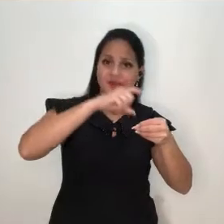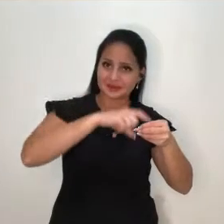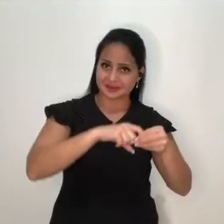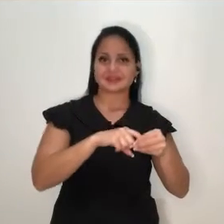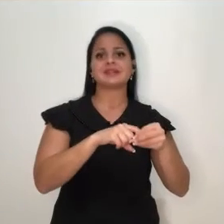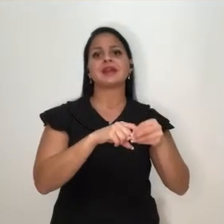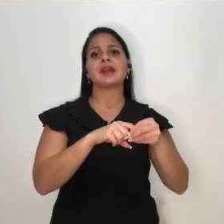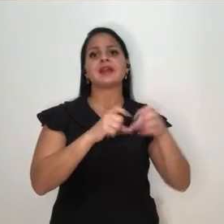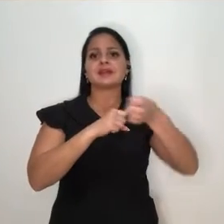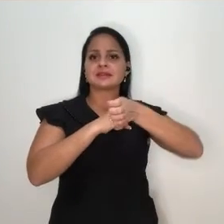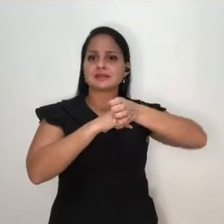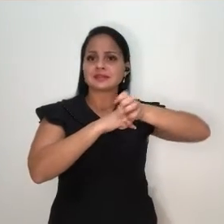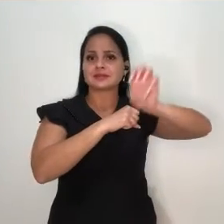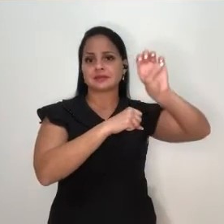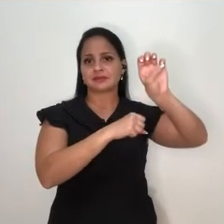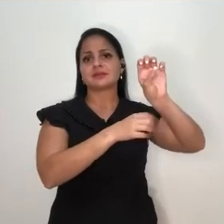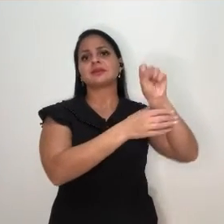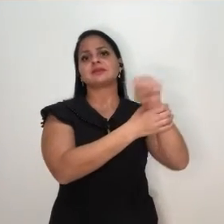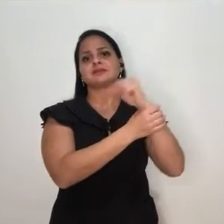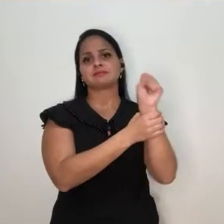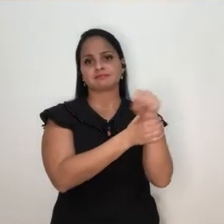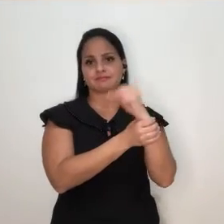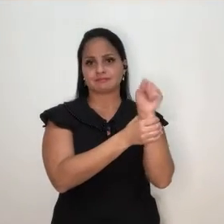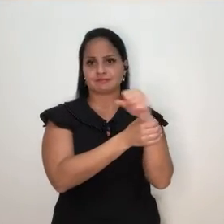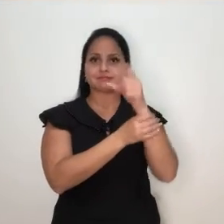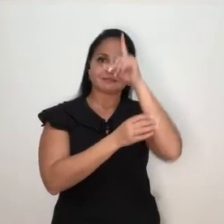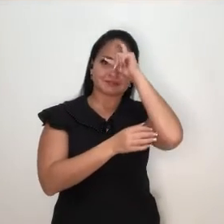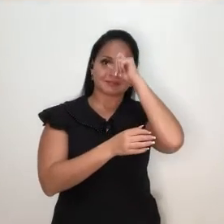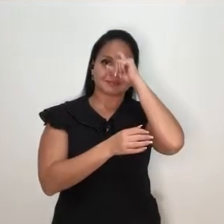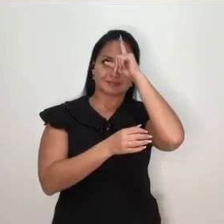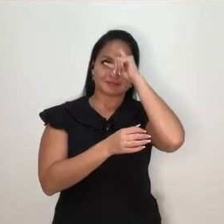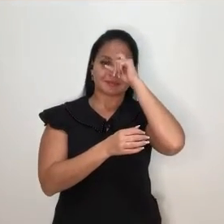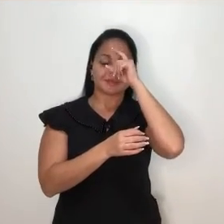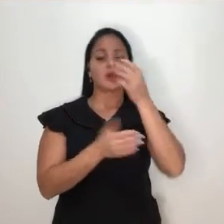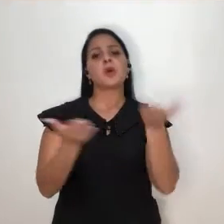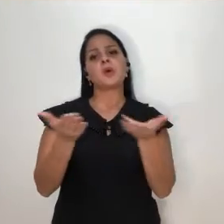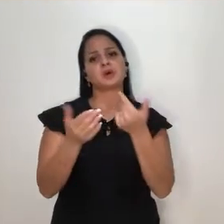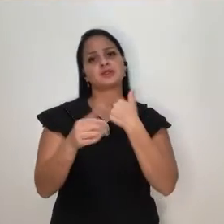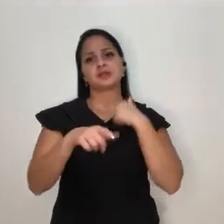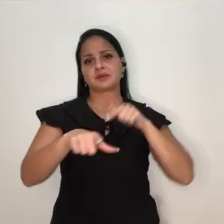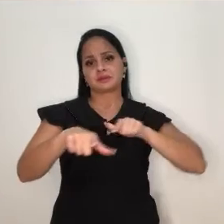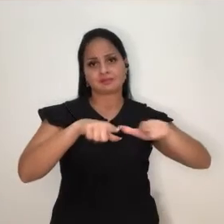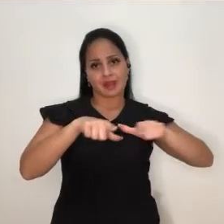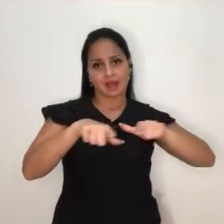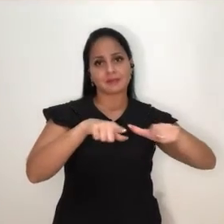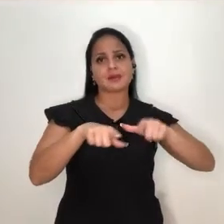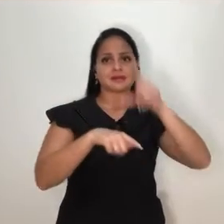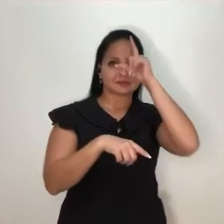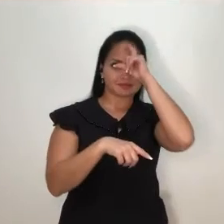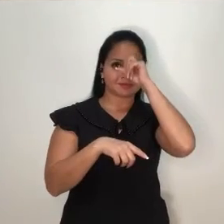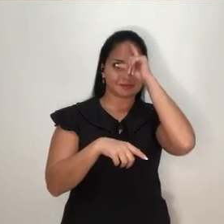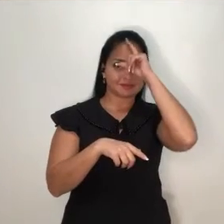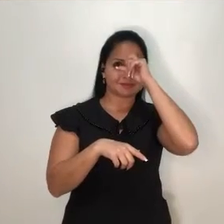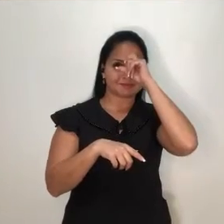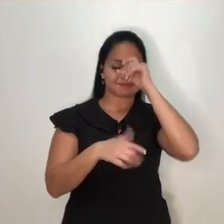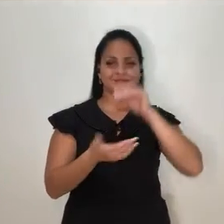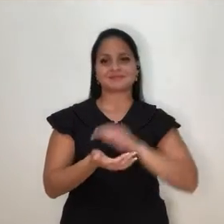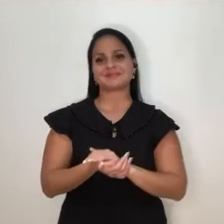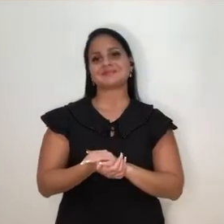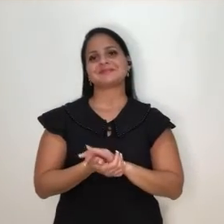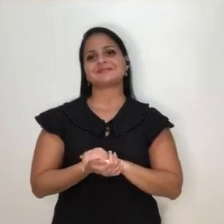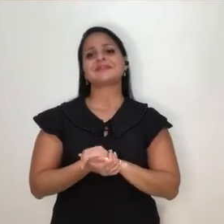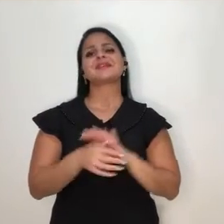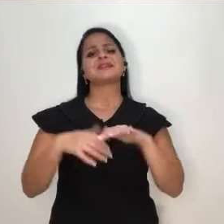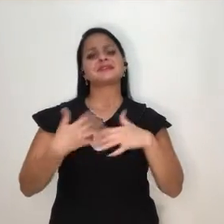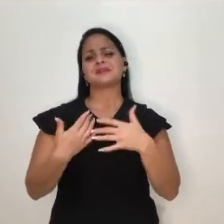para Belo Horizonte para me especializar na área de fisioterapia hospitalar e estou aqui cursando residência em um dos hospitais.